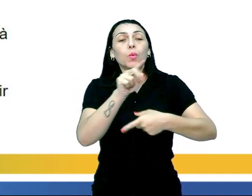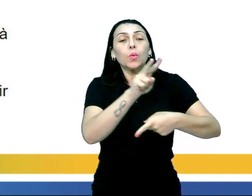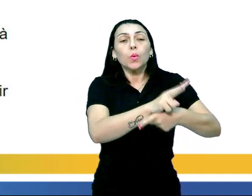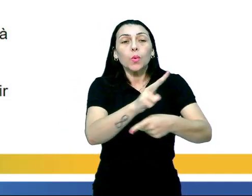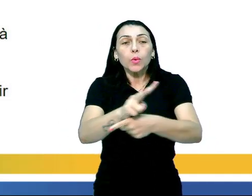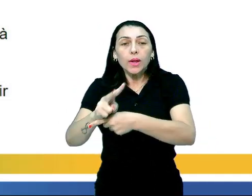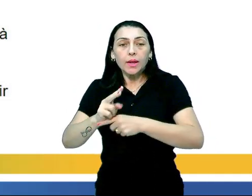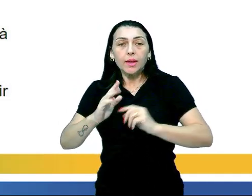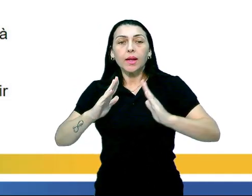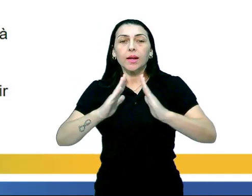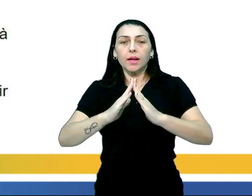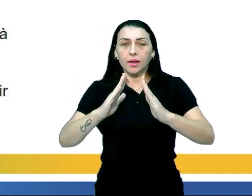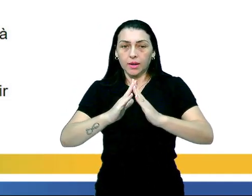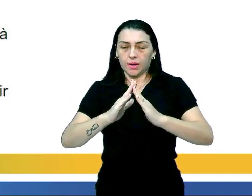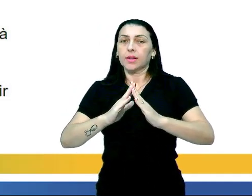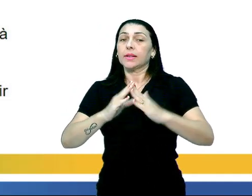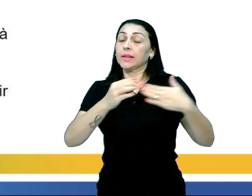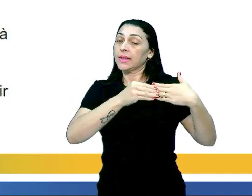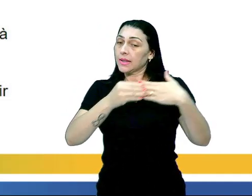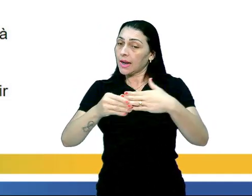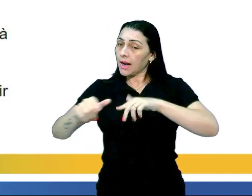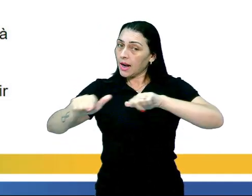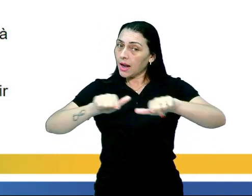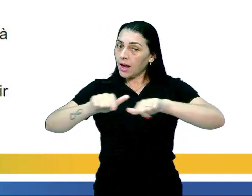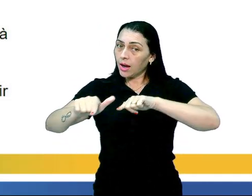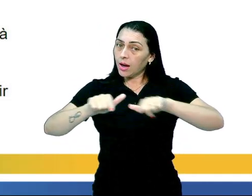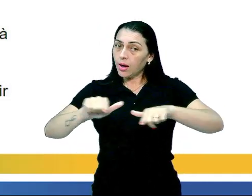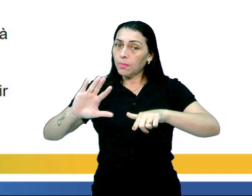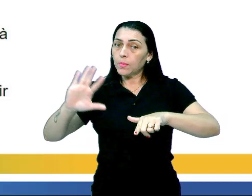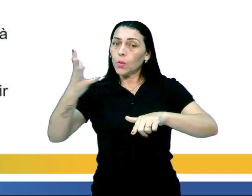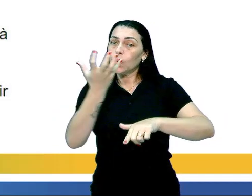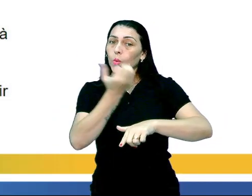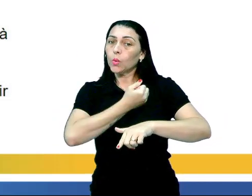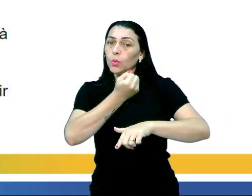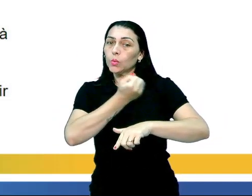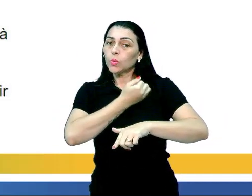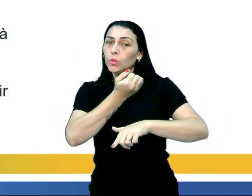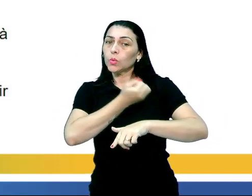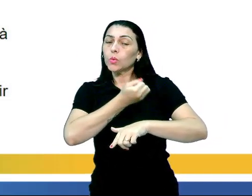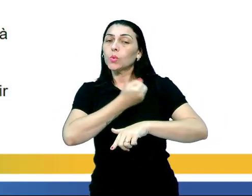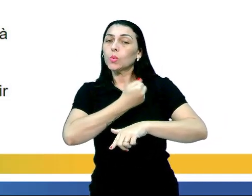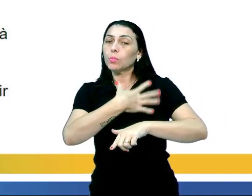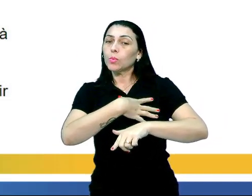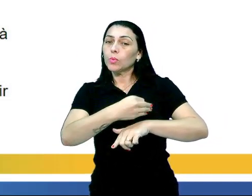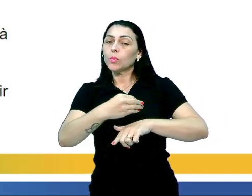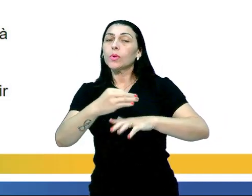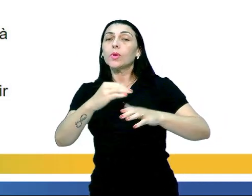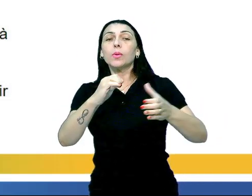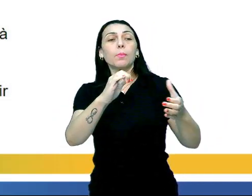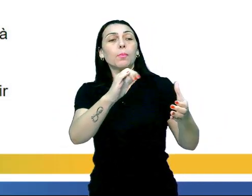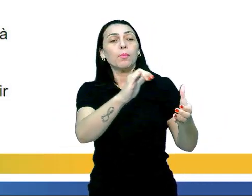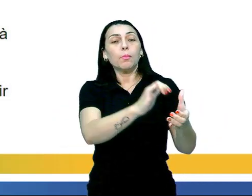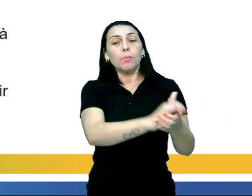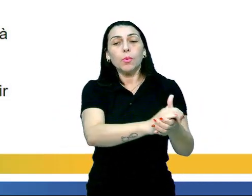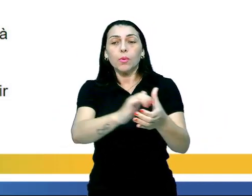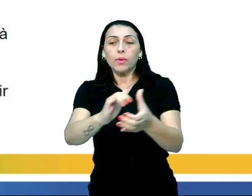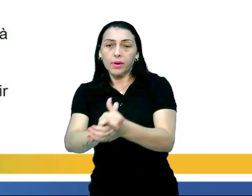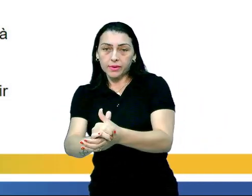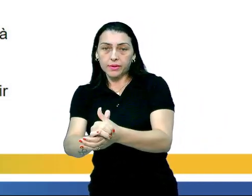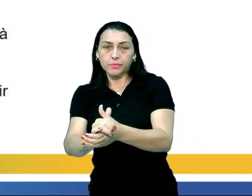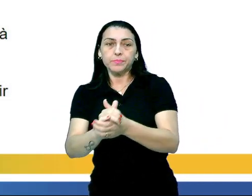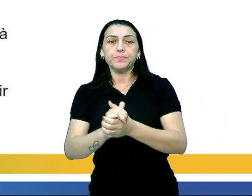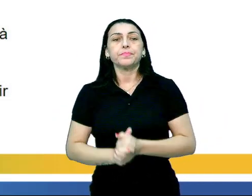mantenedoras das necessidades do lar, o que ocasionou um aumento do número de filhos por